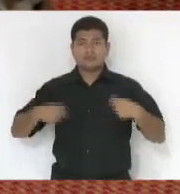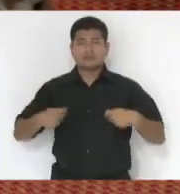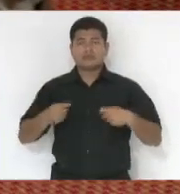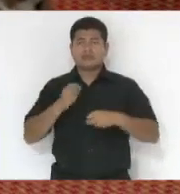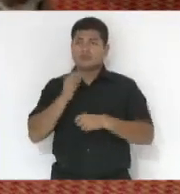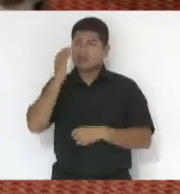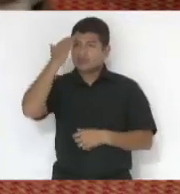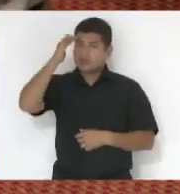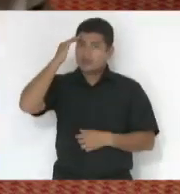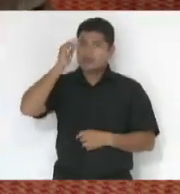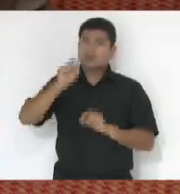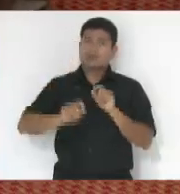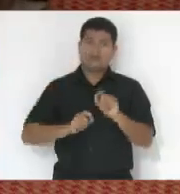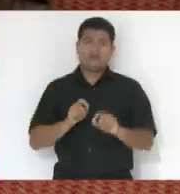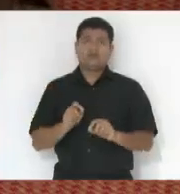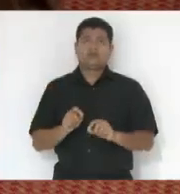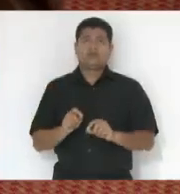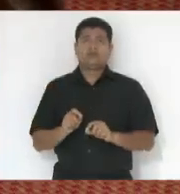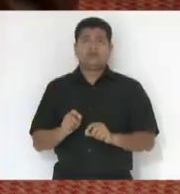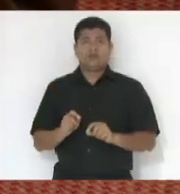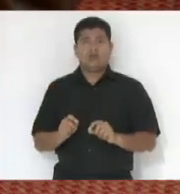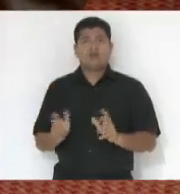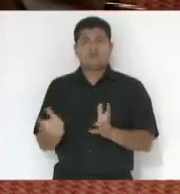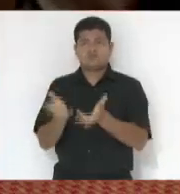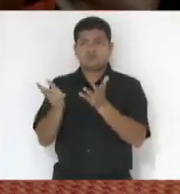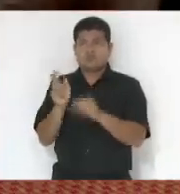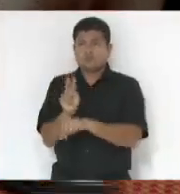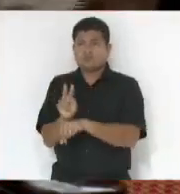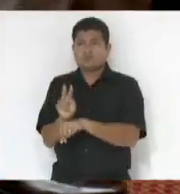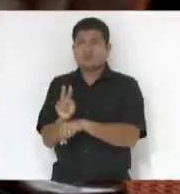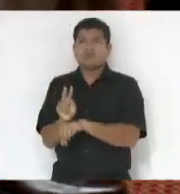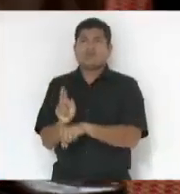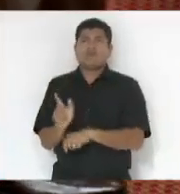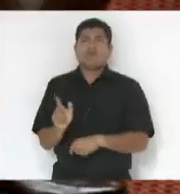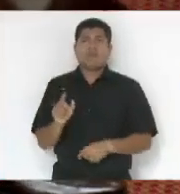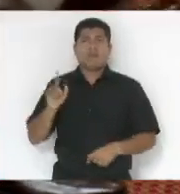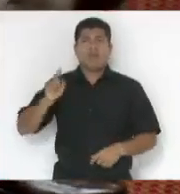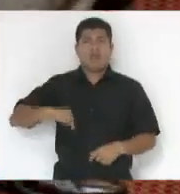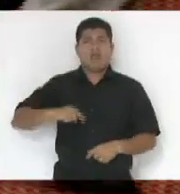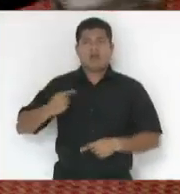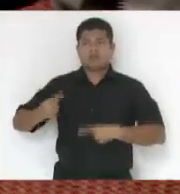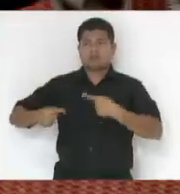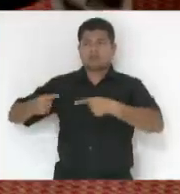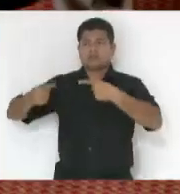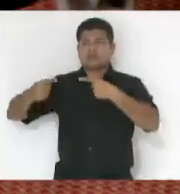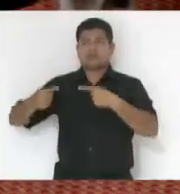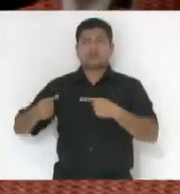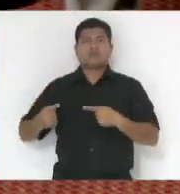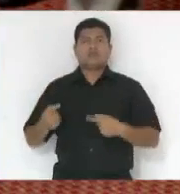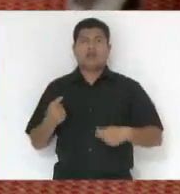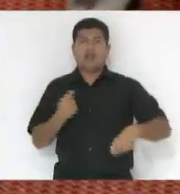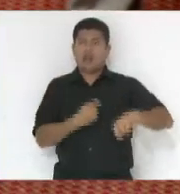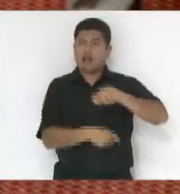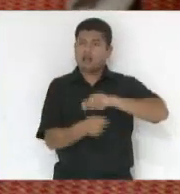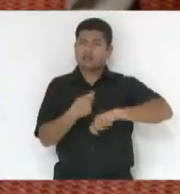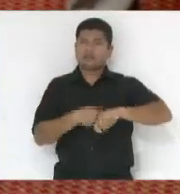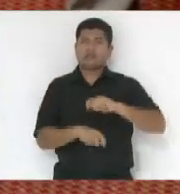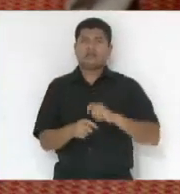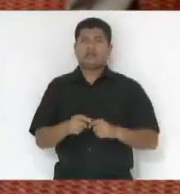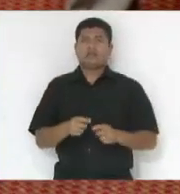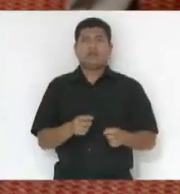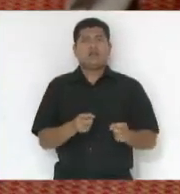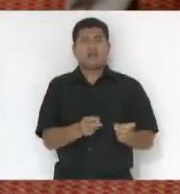que o incentivo fiscal é uma competitividade no mercado, fazer com que nós